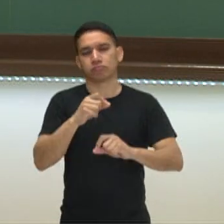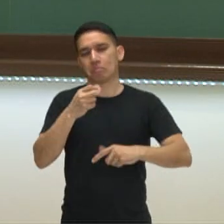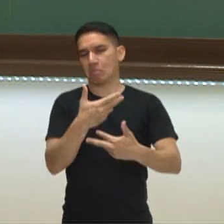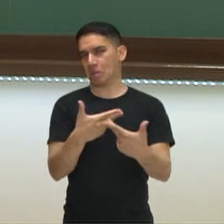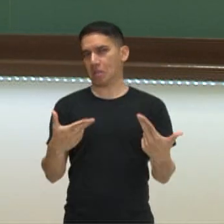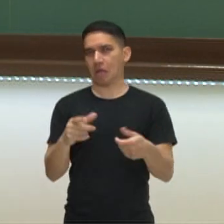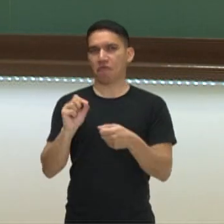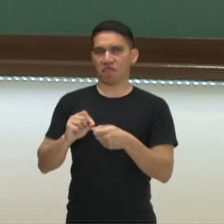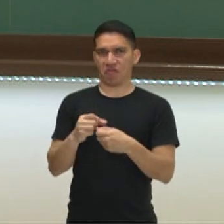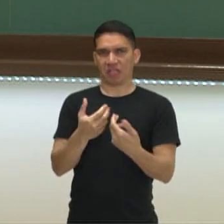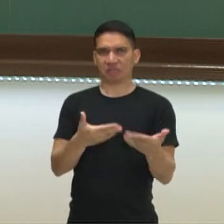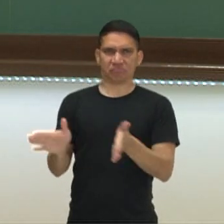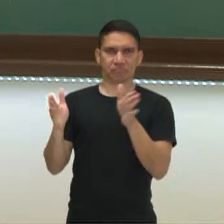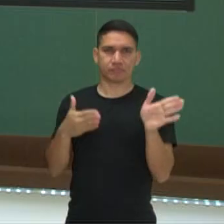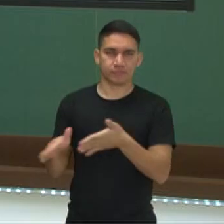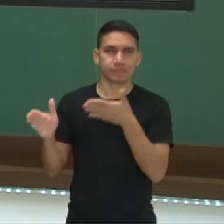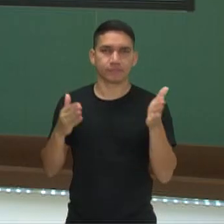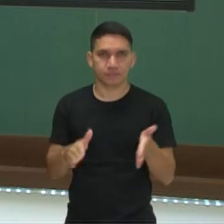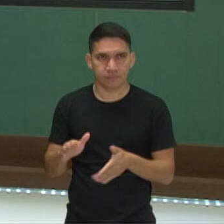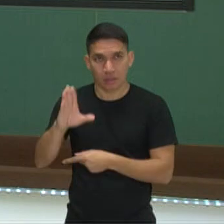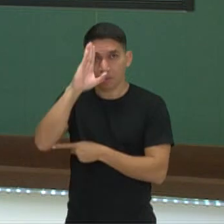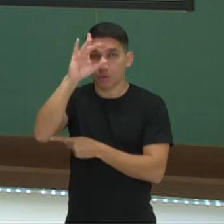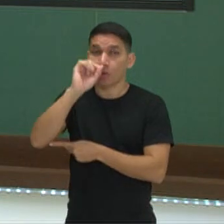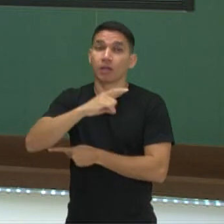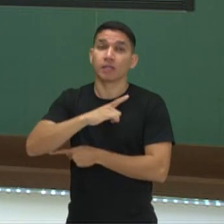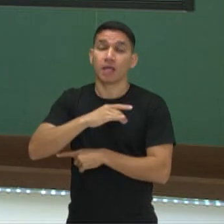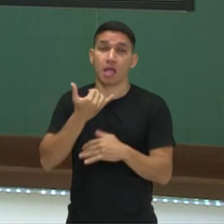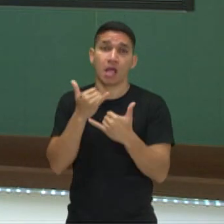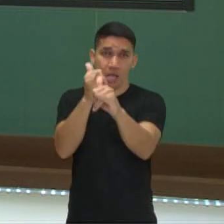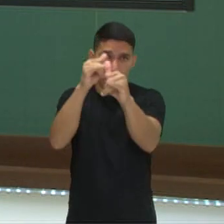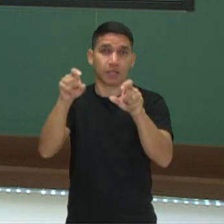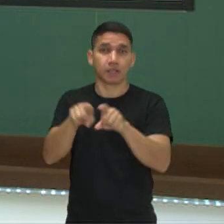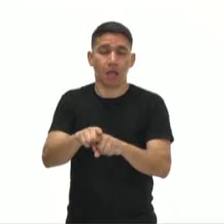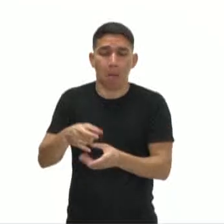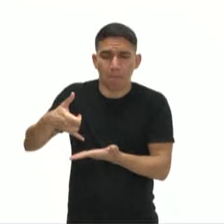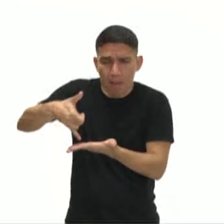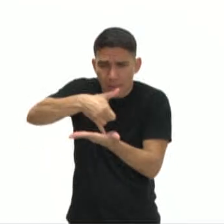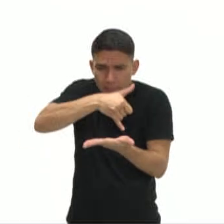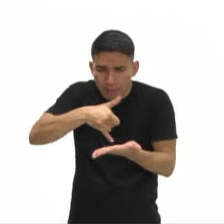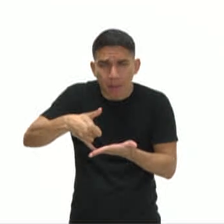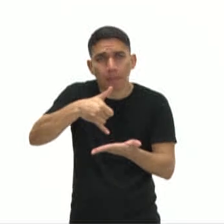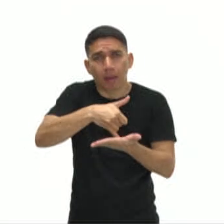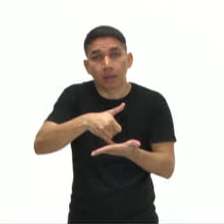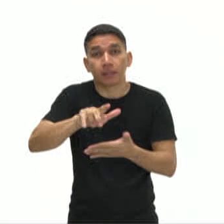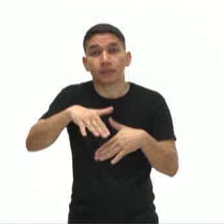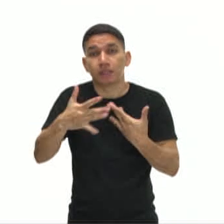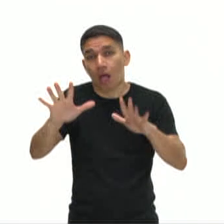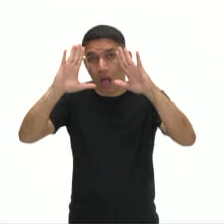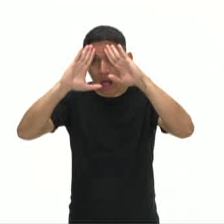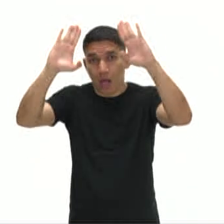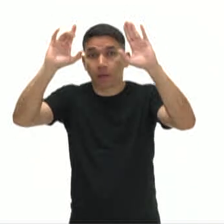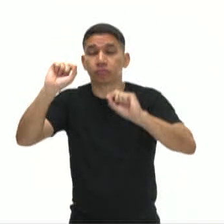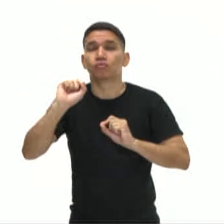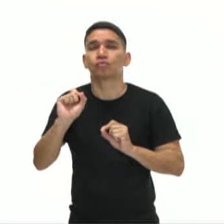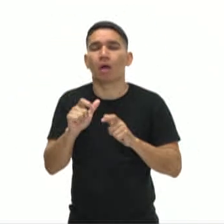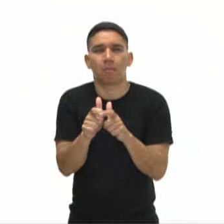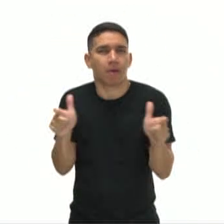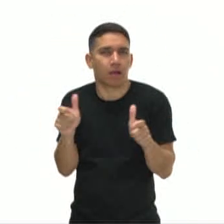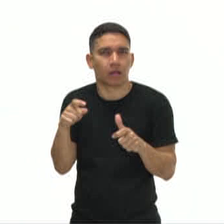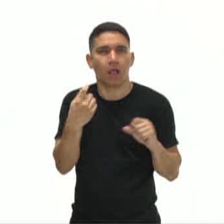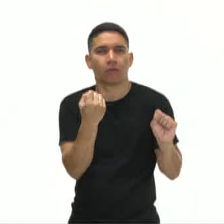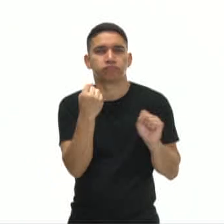sobretudo nós vamos ver aqui produtos eletrônicos, né? Então a grande maioria dessas grandes